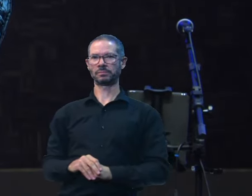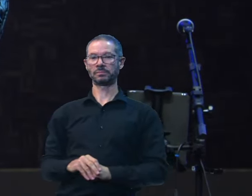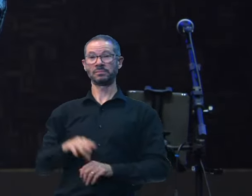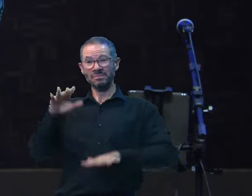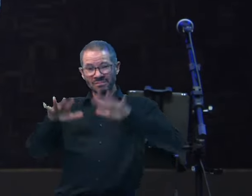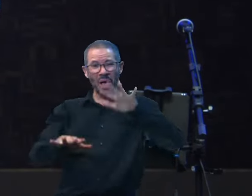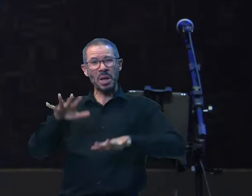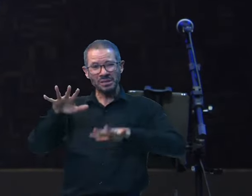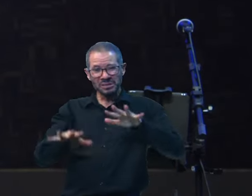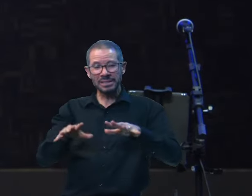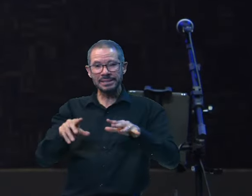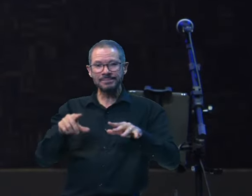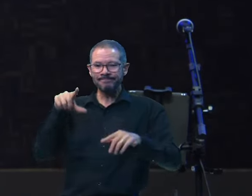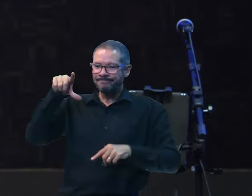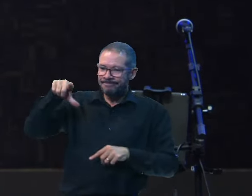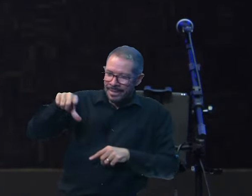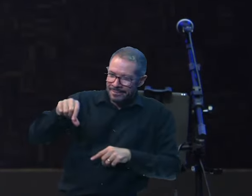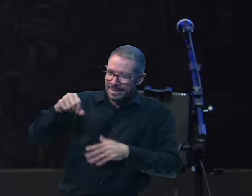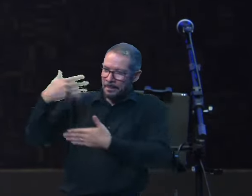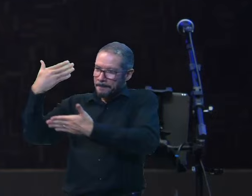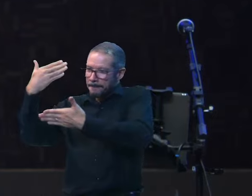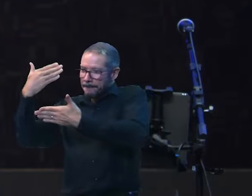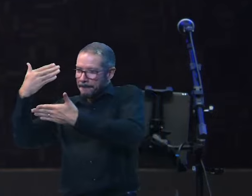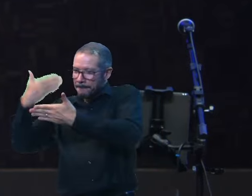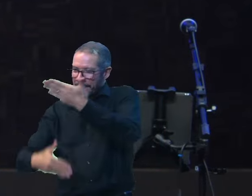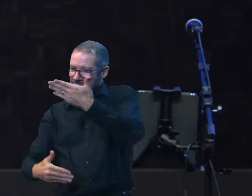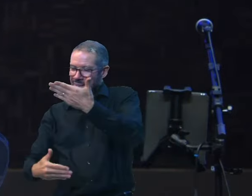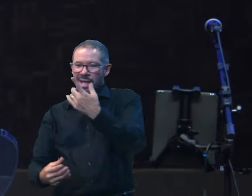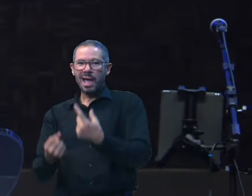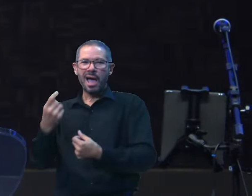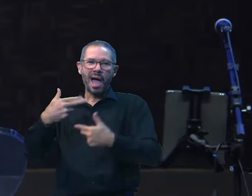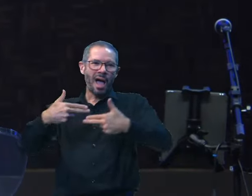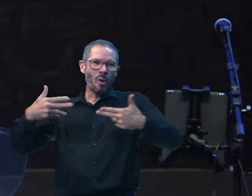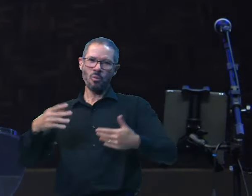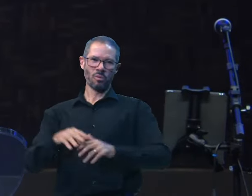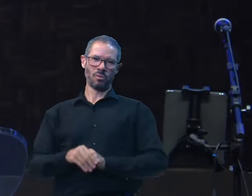Às vezes a gente prefere perder alguma coisa,